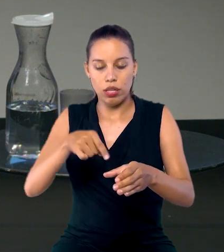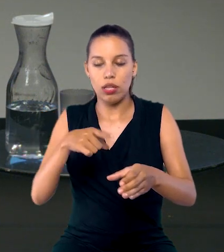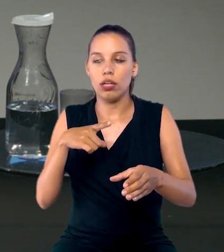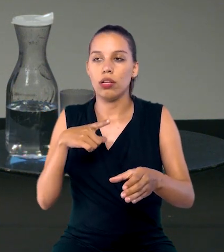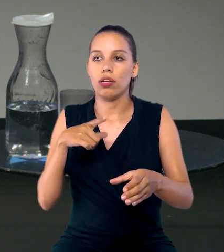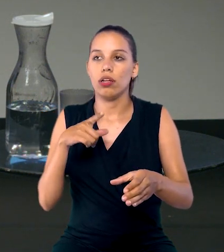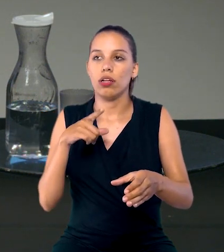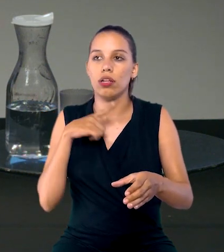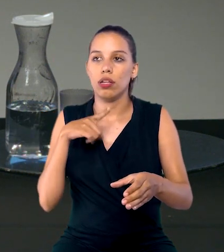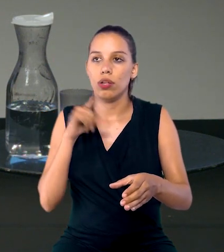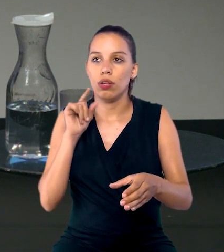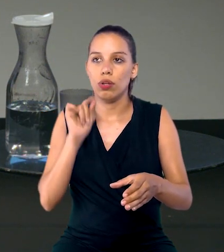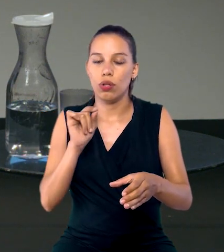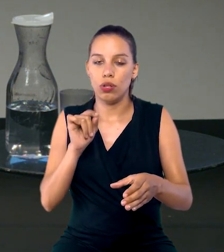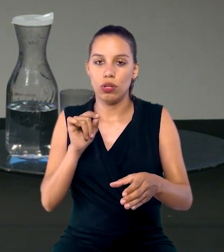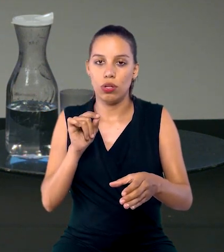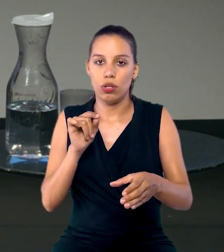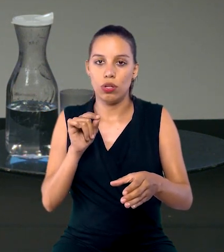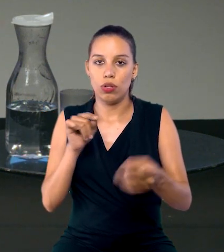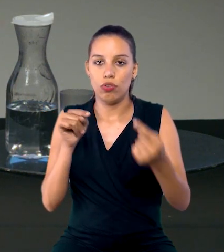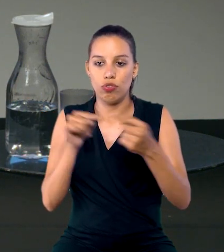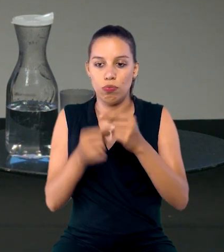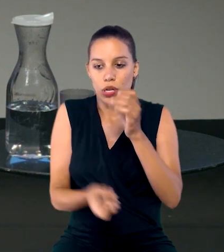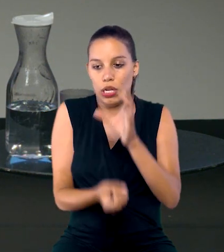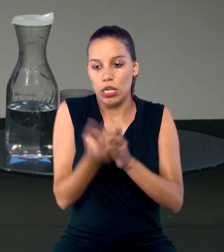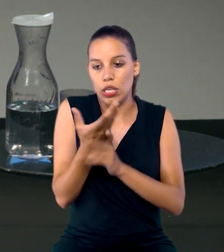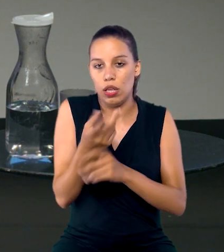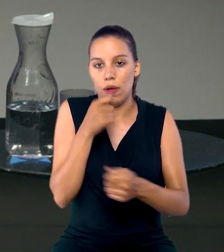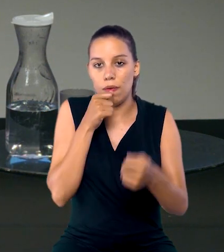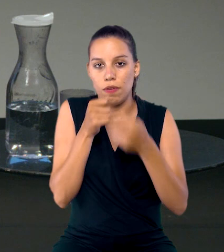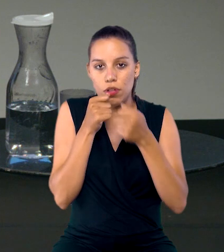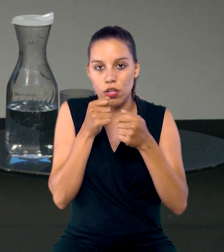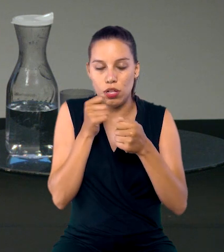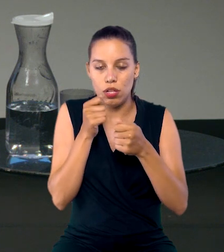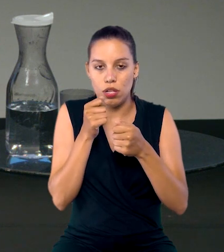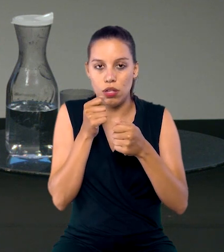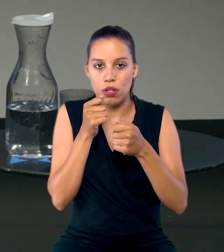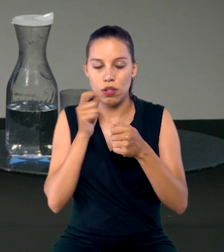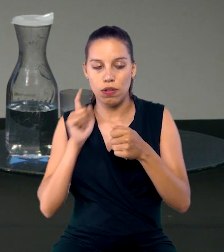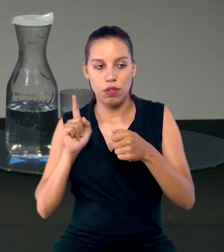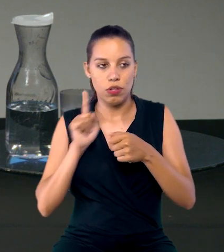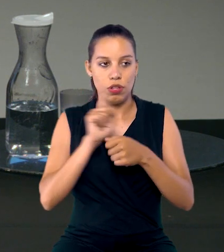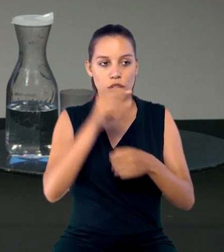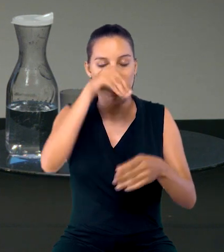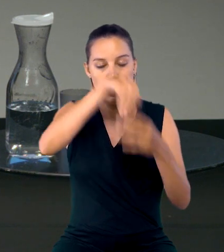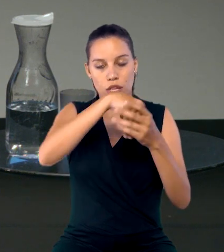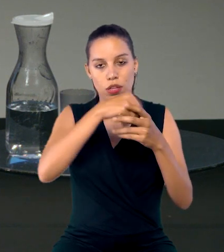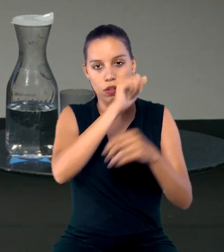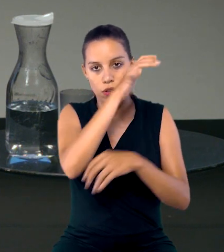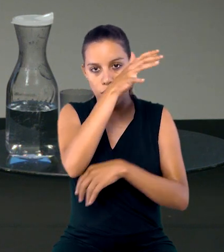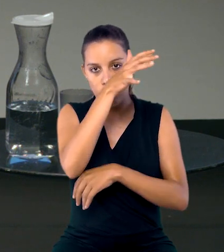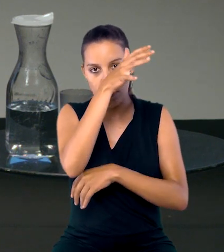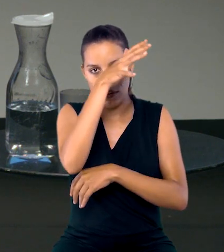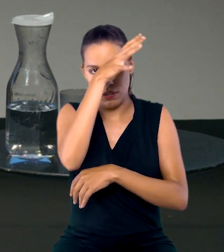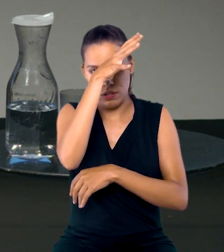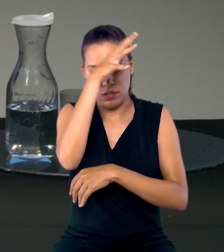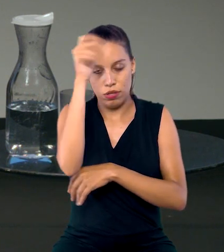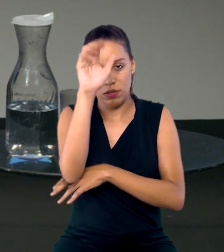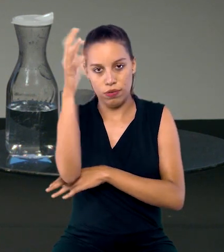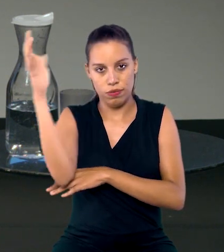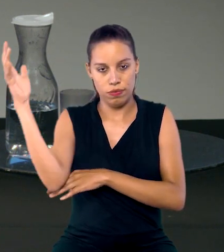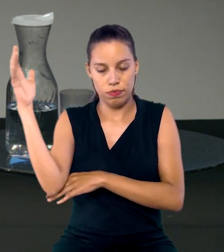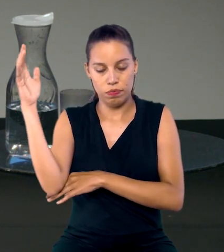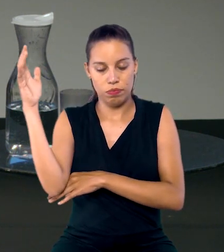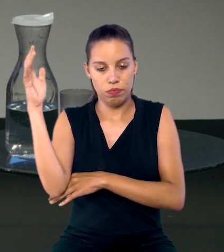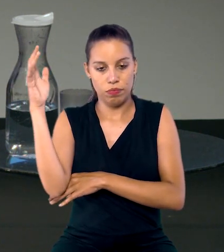o Micélio é o nosso programa de coformação de jornalistas floresta, porque Suma Uma, nós somos uma